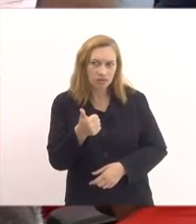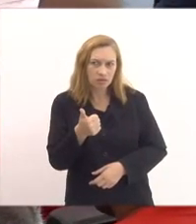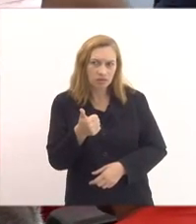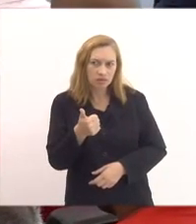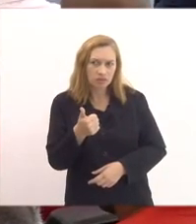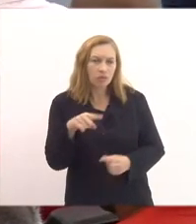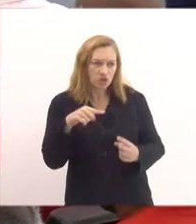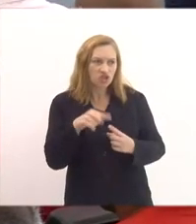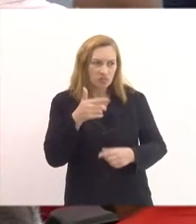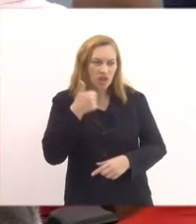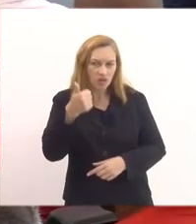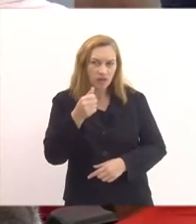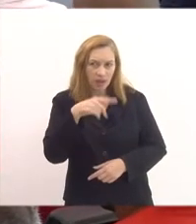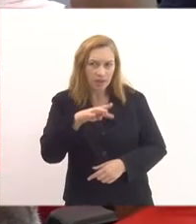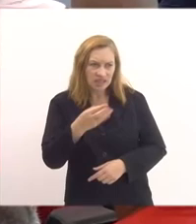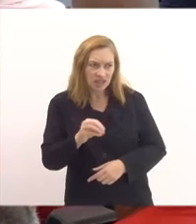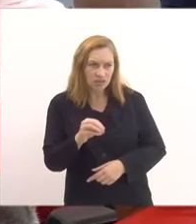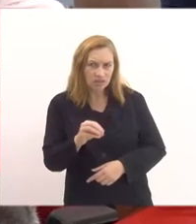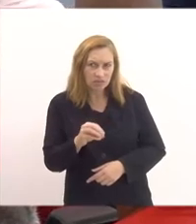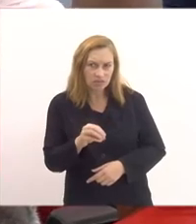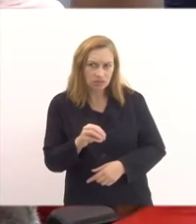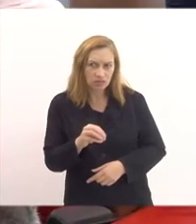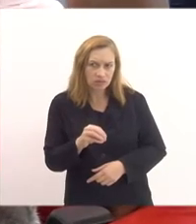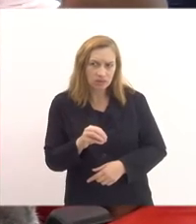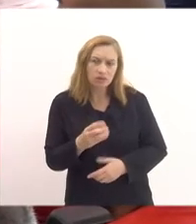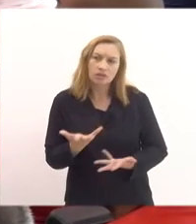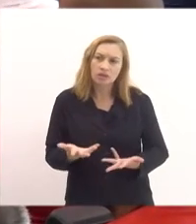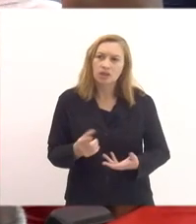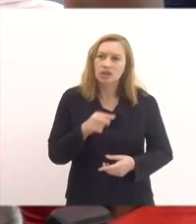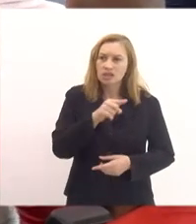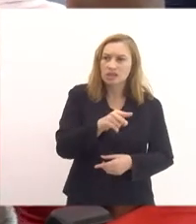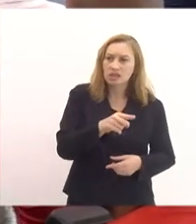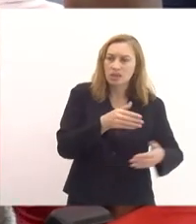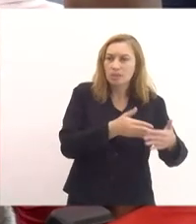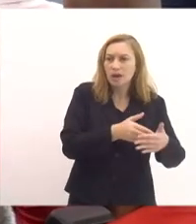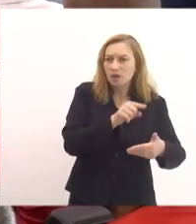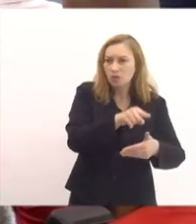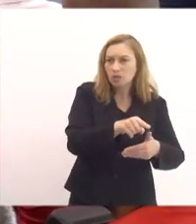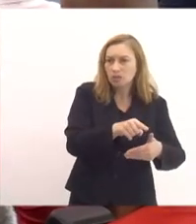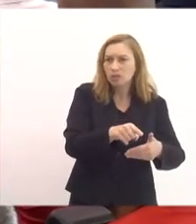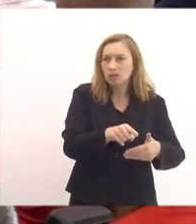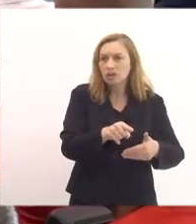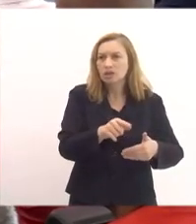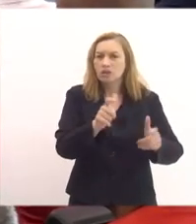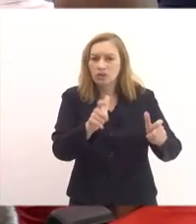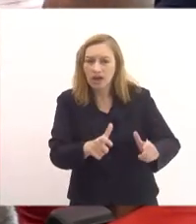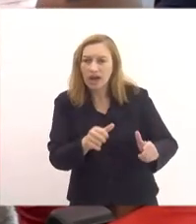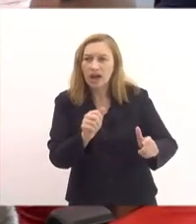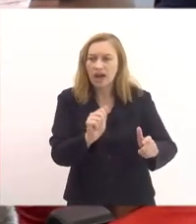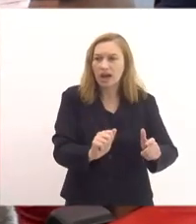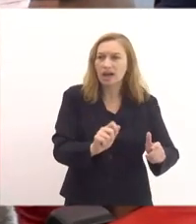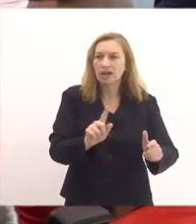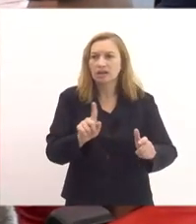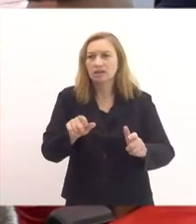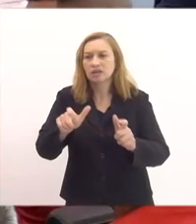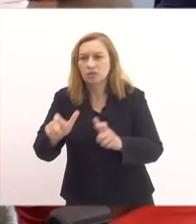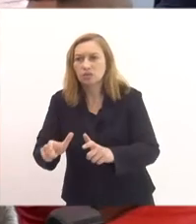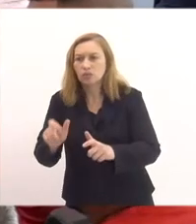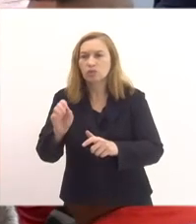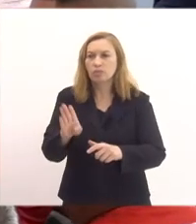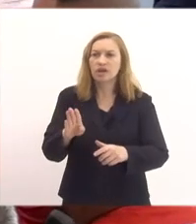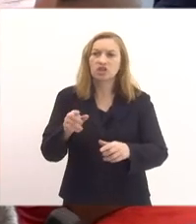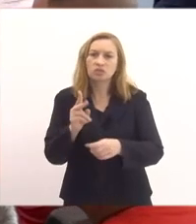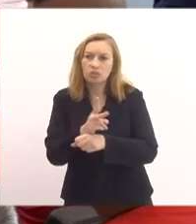Acho que é mais objetivo, né, Marcelo? Ao invés de ficar... Se for o caso, ó, isso aqui esbarrou no órgão tal, isso aqui esbarrou no parecer, não sei de onde. Aí a gente